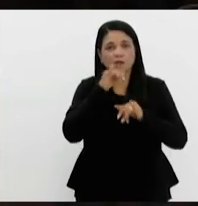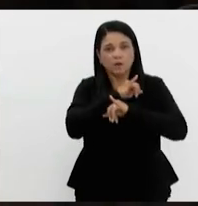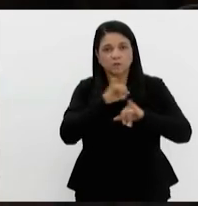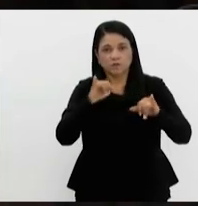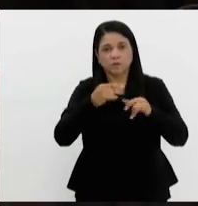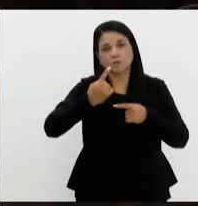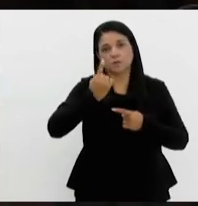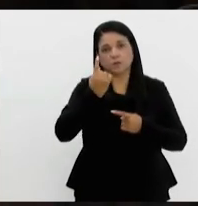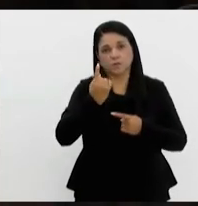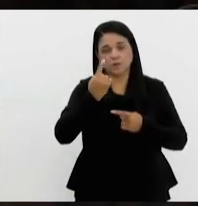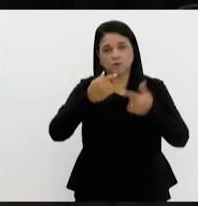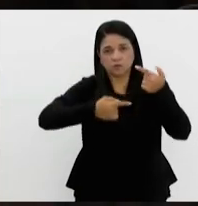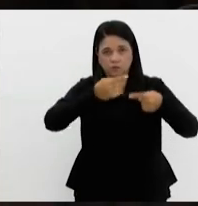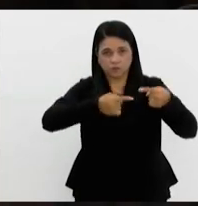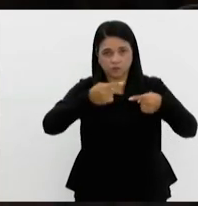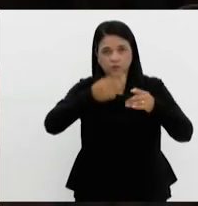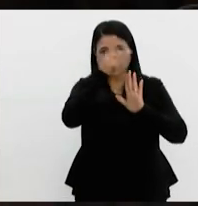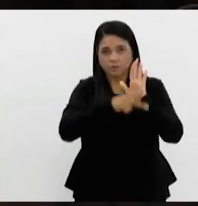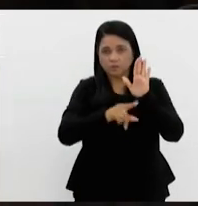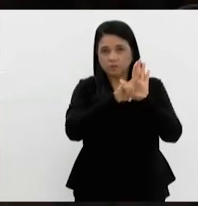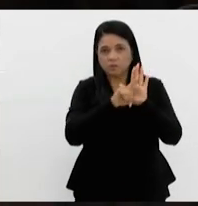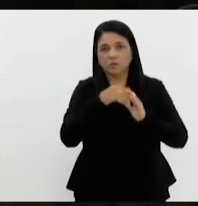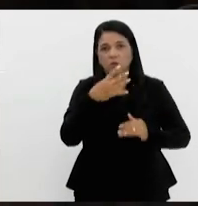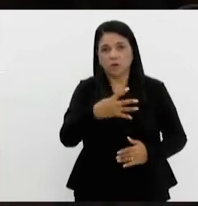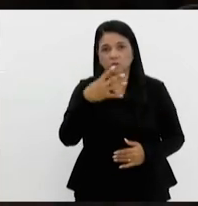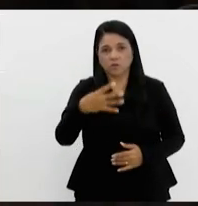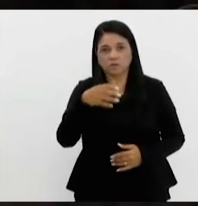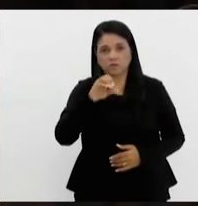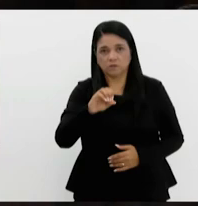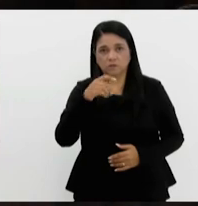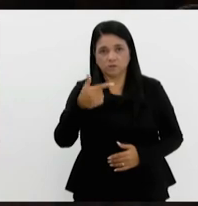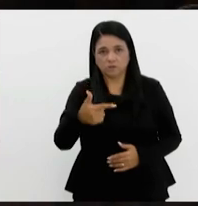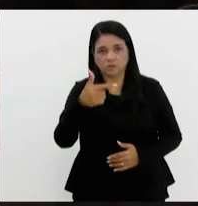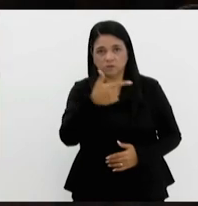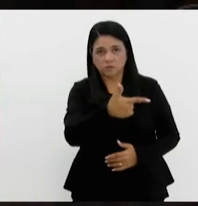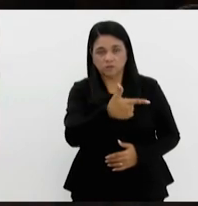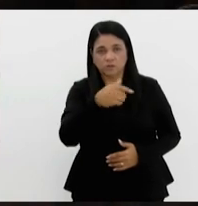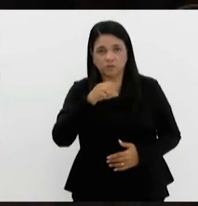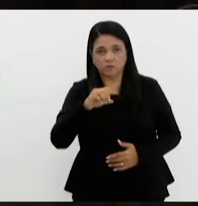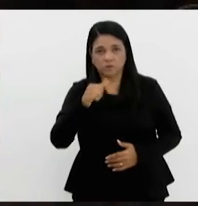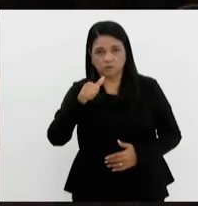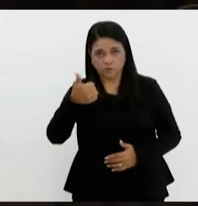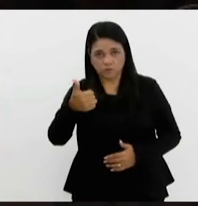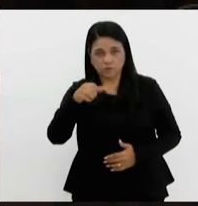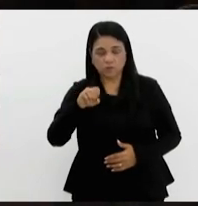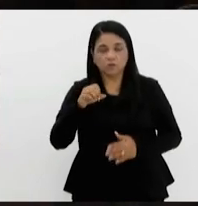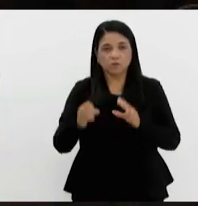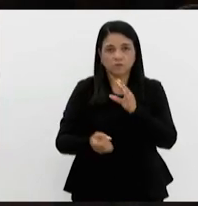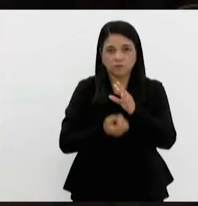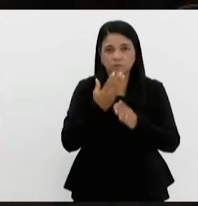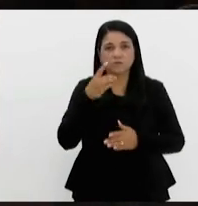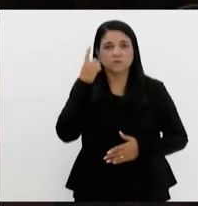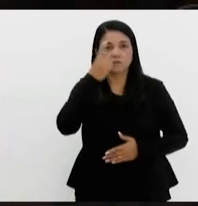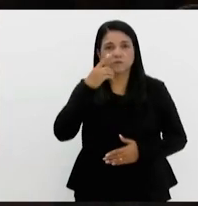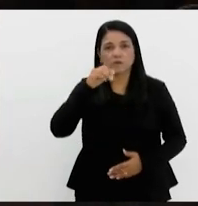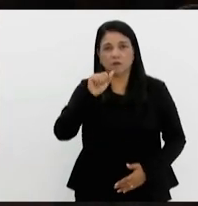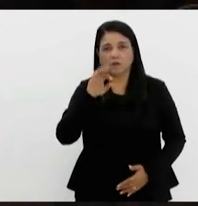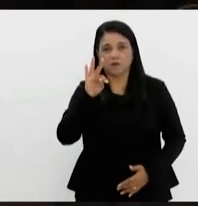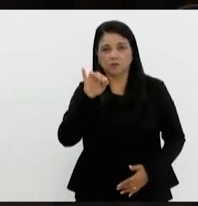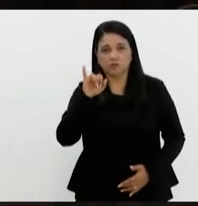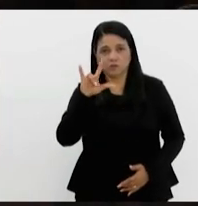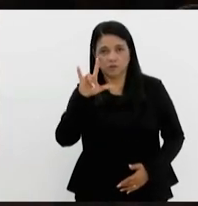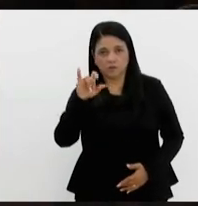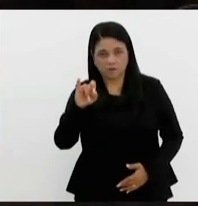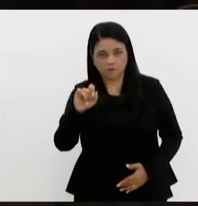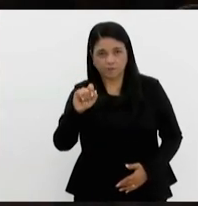em primeira discussão, projeto de lei número 4402/2018, de autoria do deputado Átila Nunes, que determina o